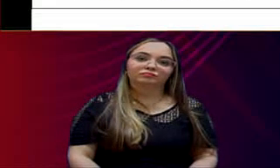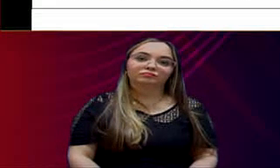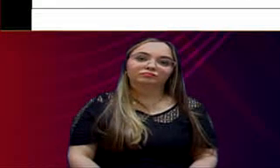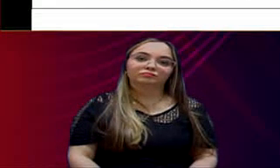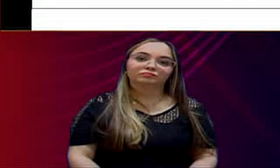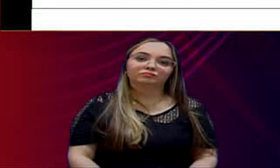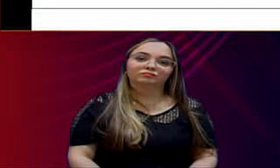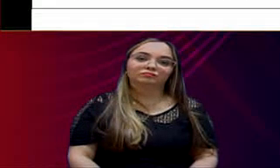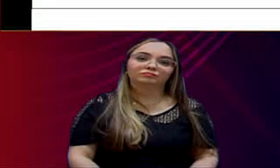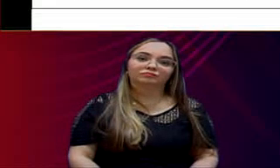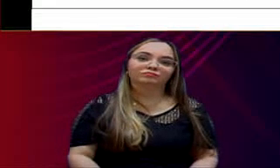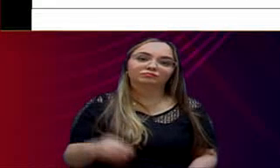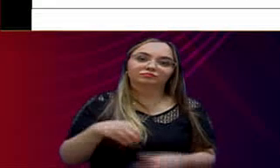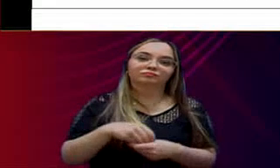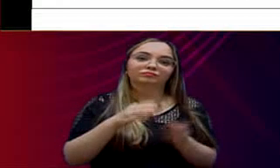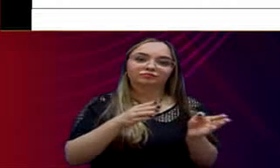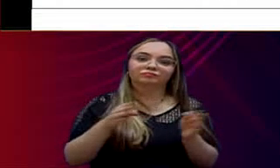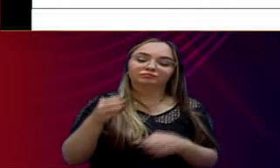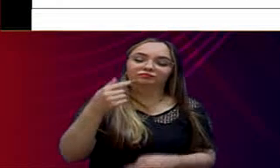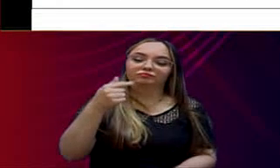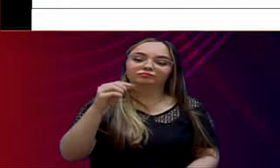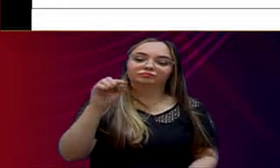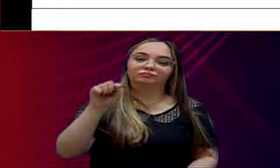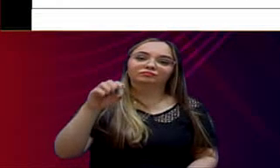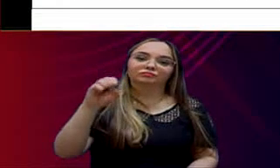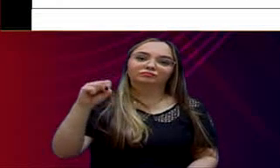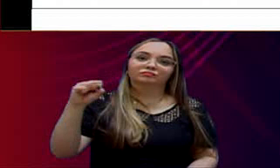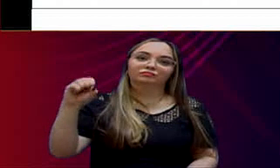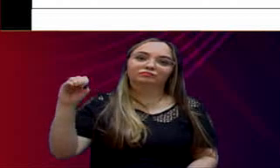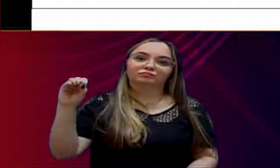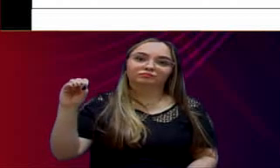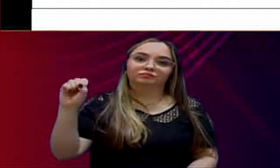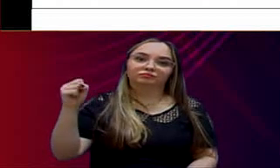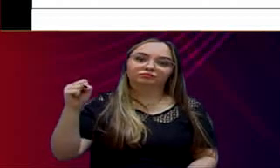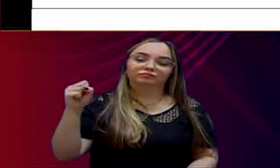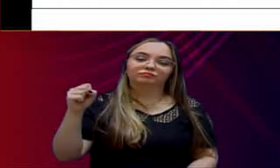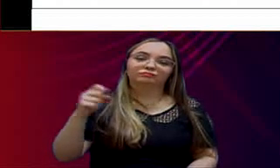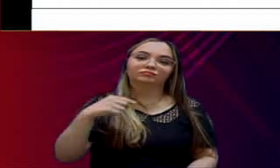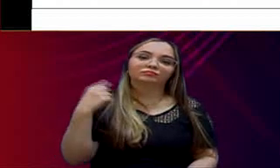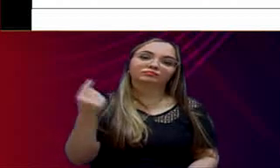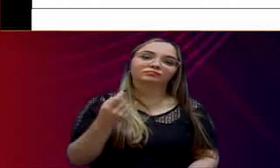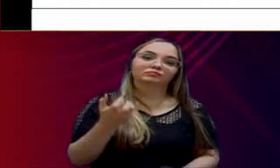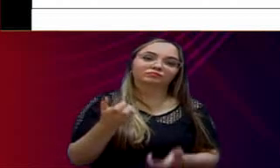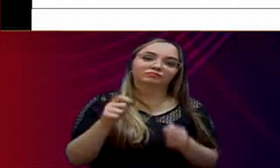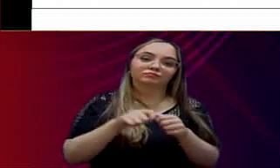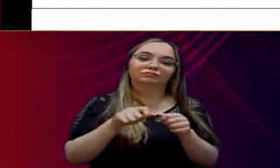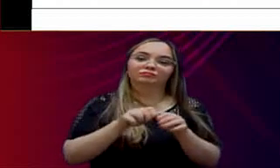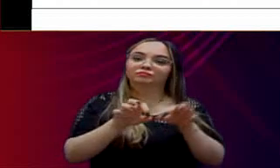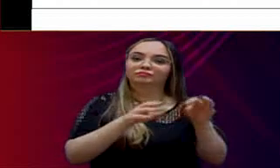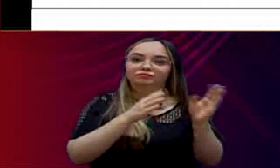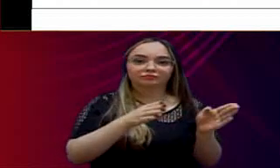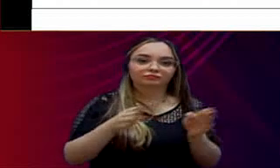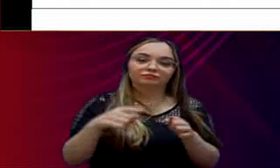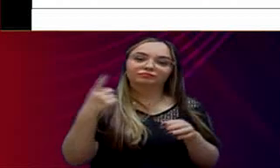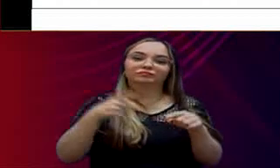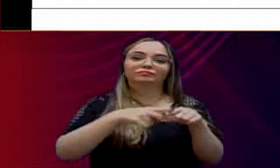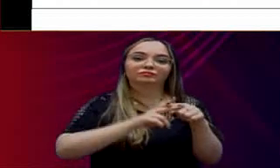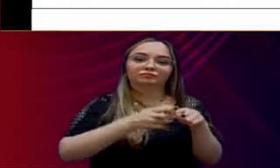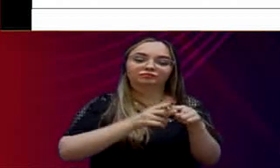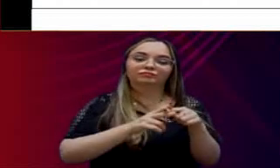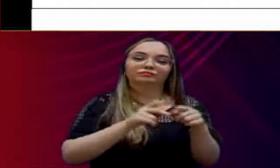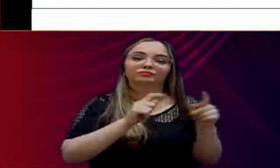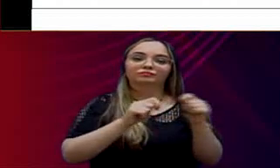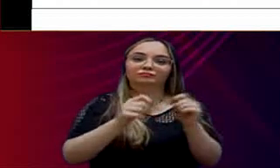dentro do programa 7008 já estão fazendo área nós contamos com ações dentro dessas ações nós temos a manutenção do serviço